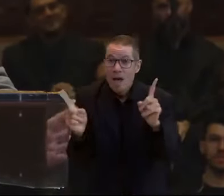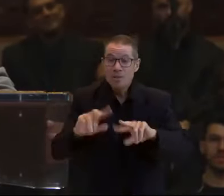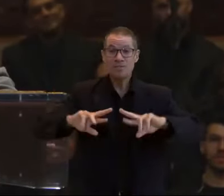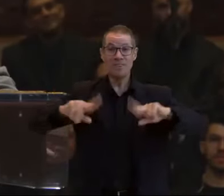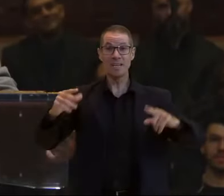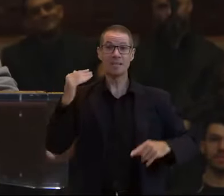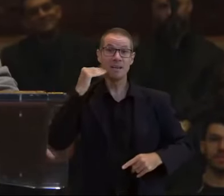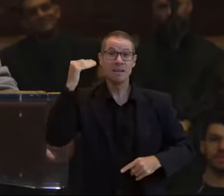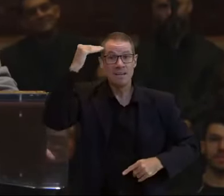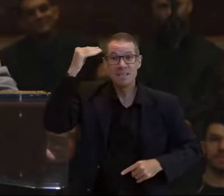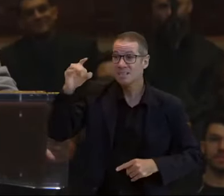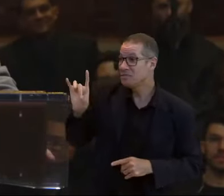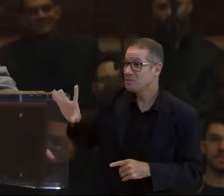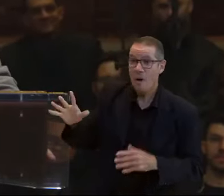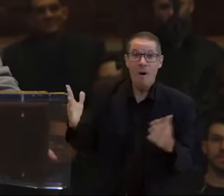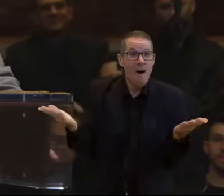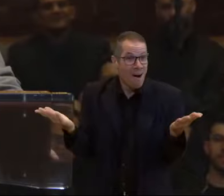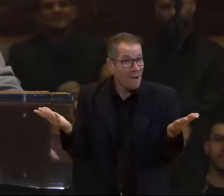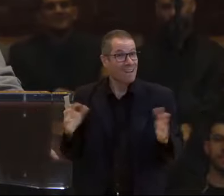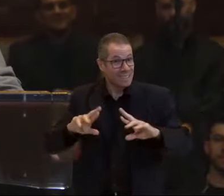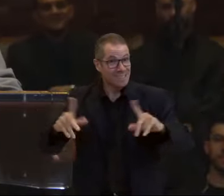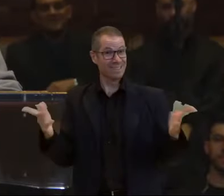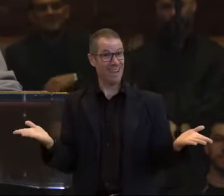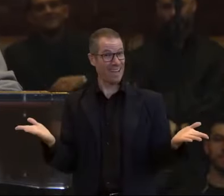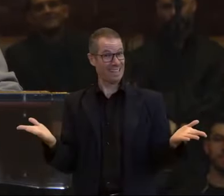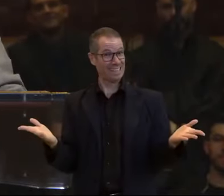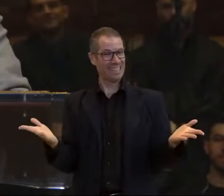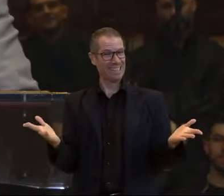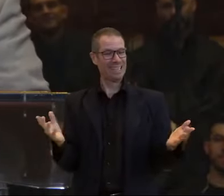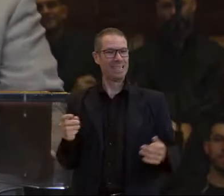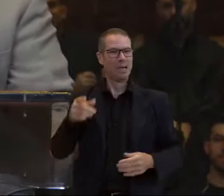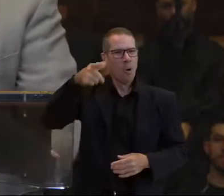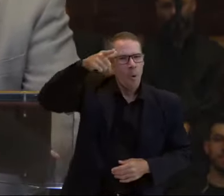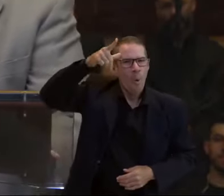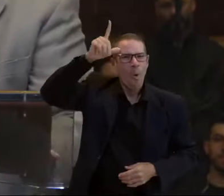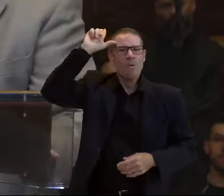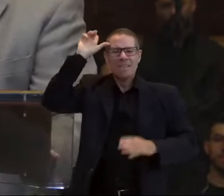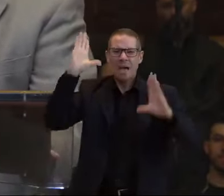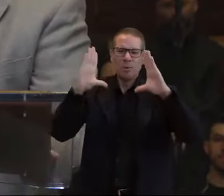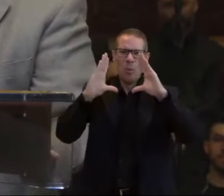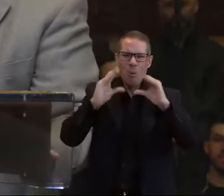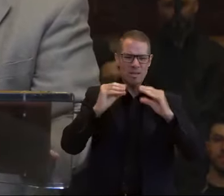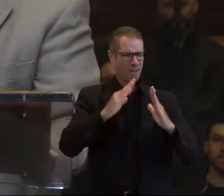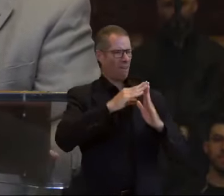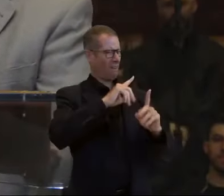tinha adolescente, não é? Estivesse aqui ontem à noite, dizia: que